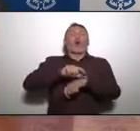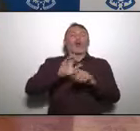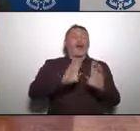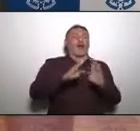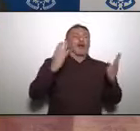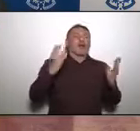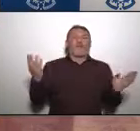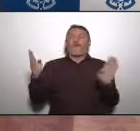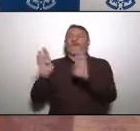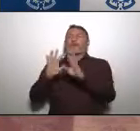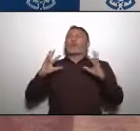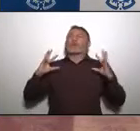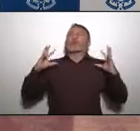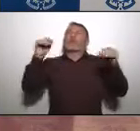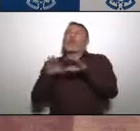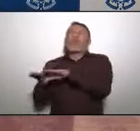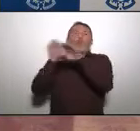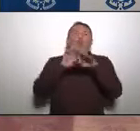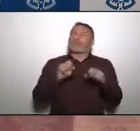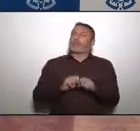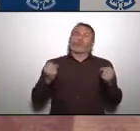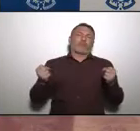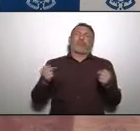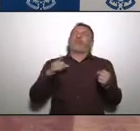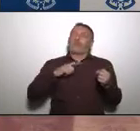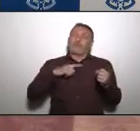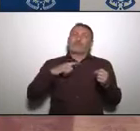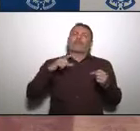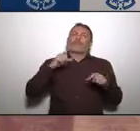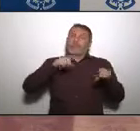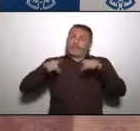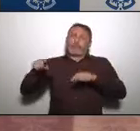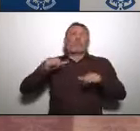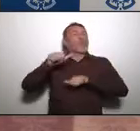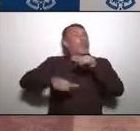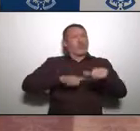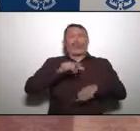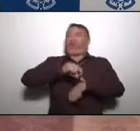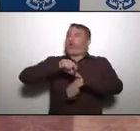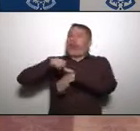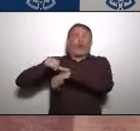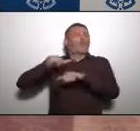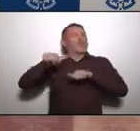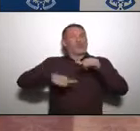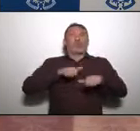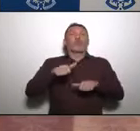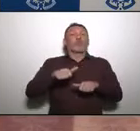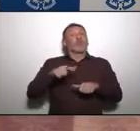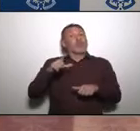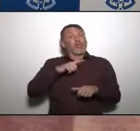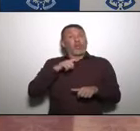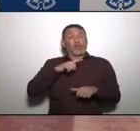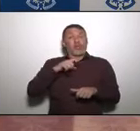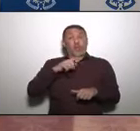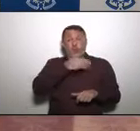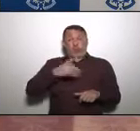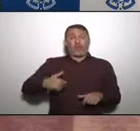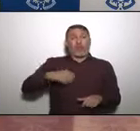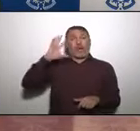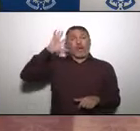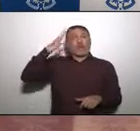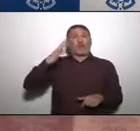a gente possa funcionar as atividades econômicas. Então, é uma resposta que todos nós temos que encontrá-la juntos. Não dá para